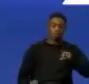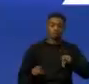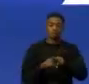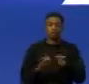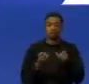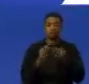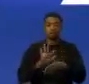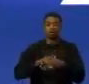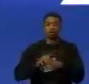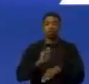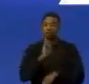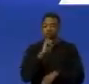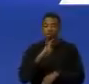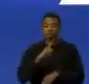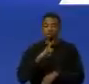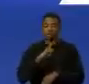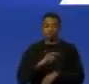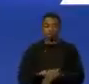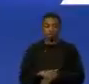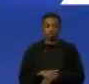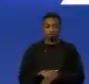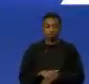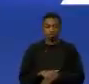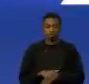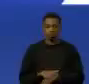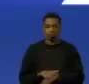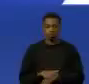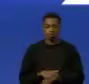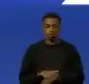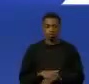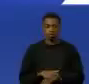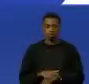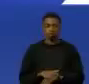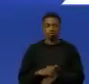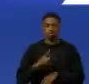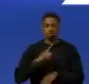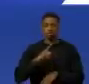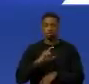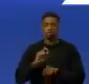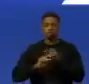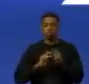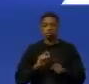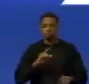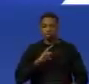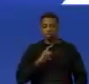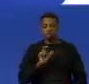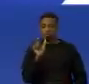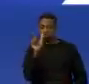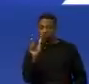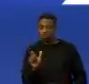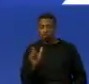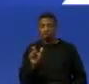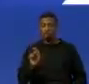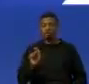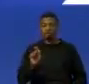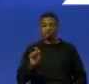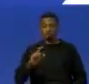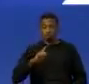é uma doença ligada ao sexo, cujo gene está aqui no cromossomo X, e ela é de